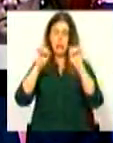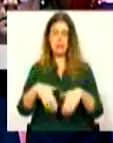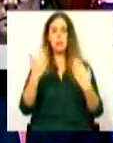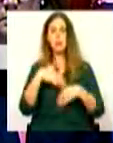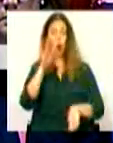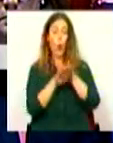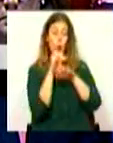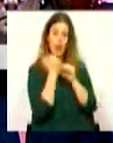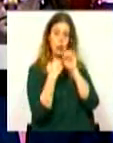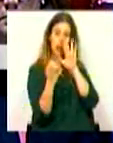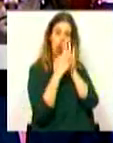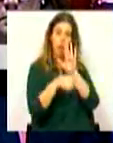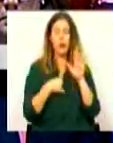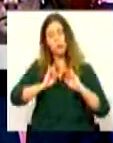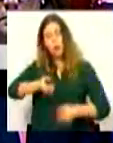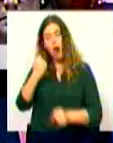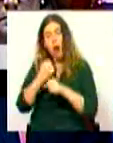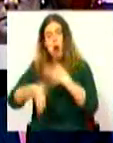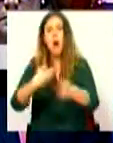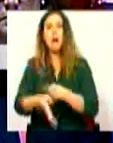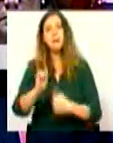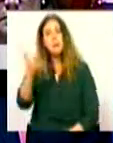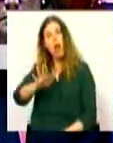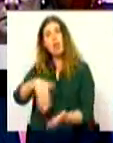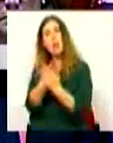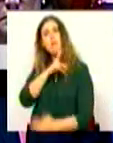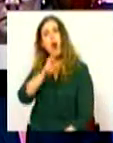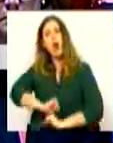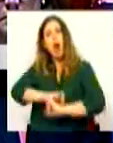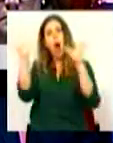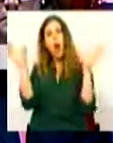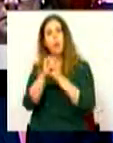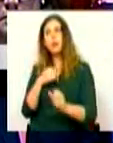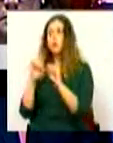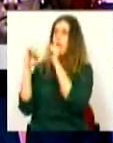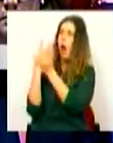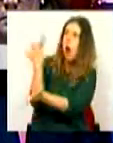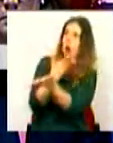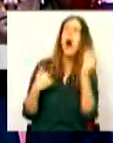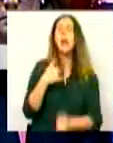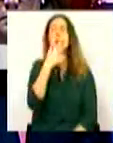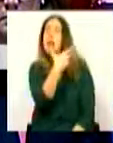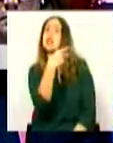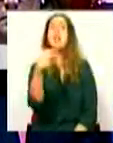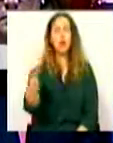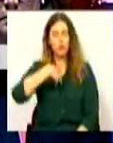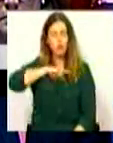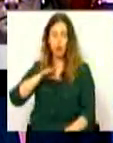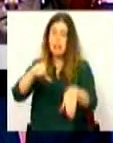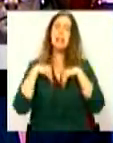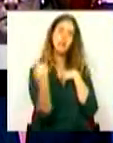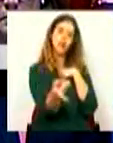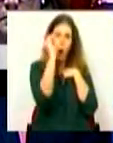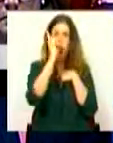atos simbólicos que nós começamos a agir. E, sobretudo, damos uma resposta muito clara ao conjunto da sociedade a dizer não, nós não